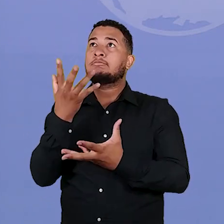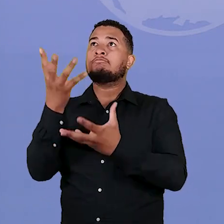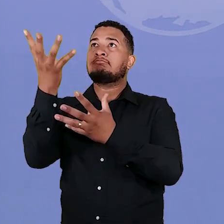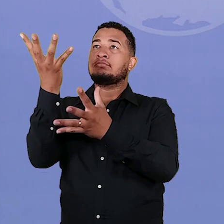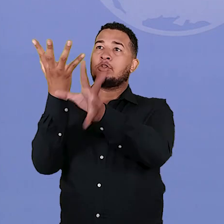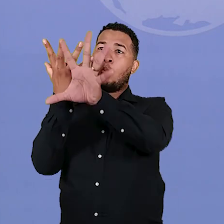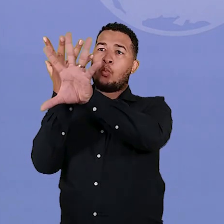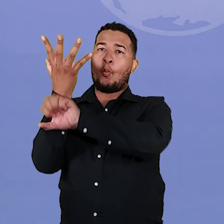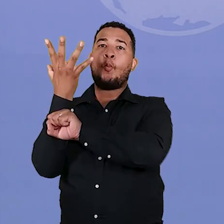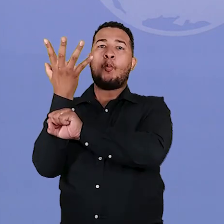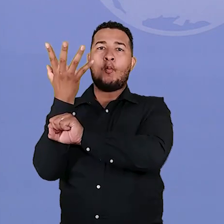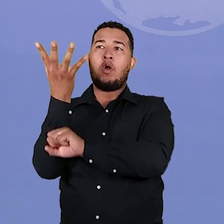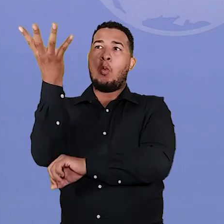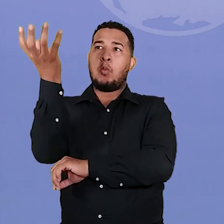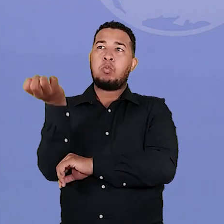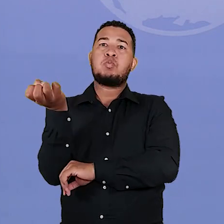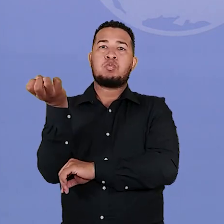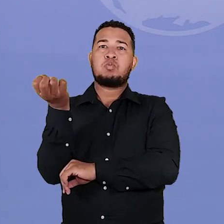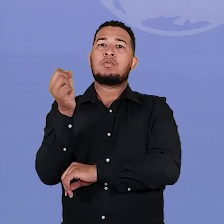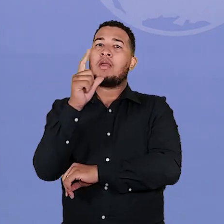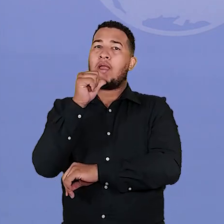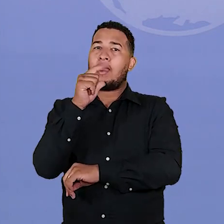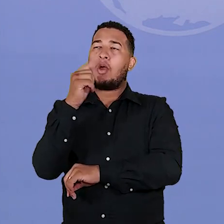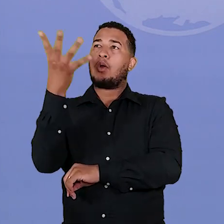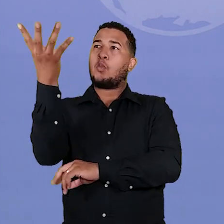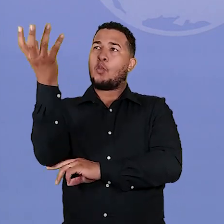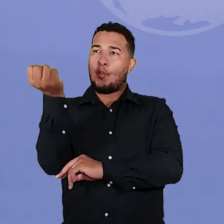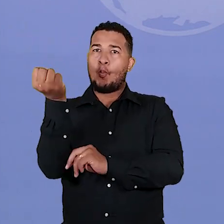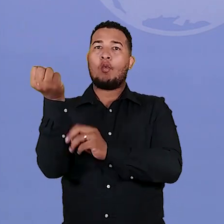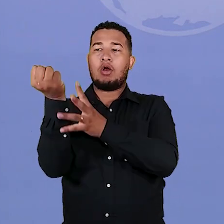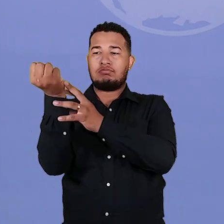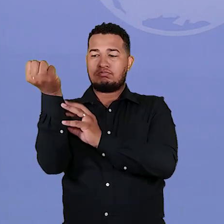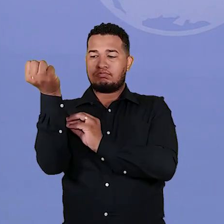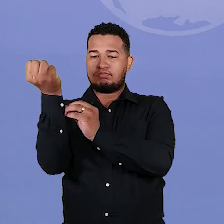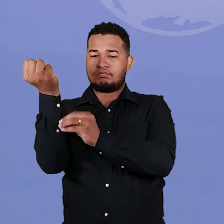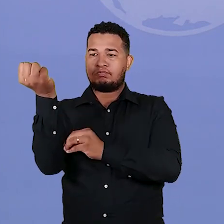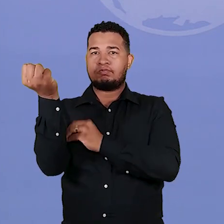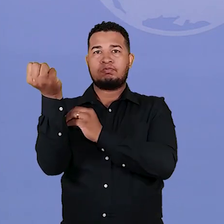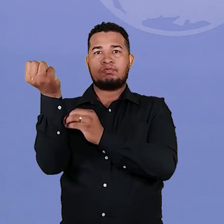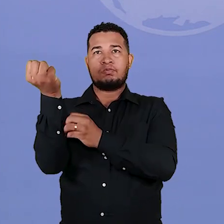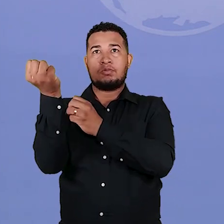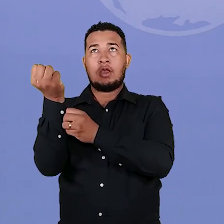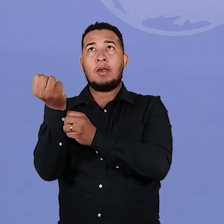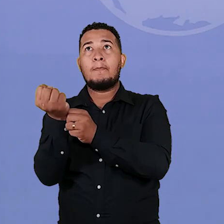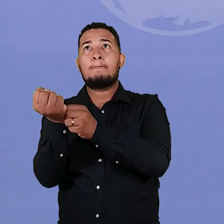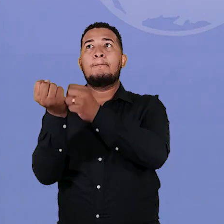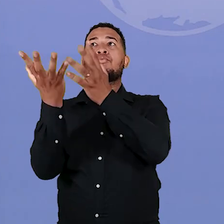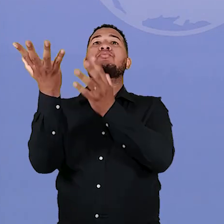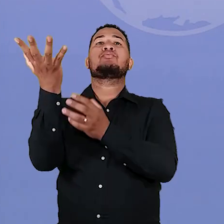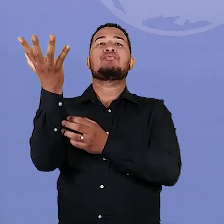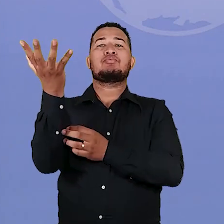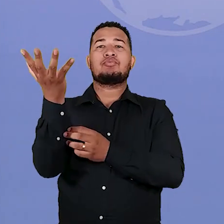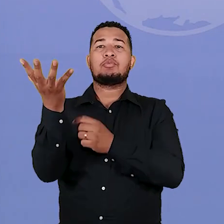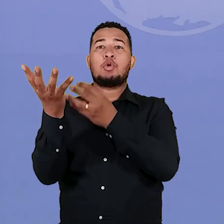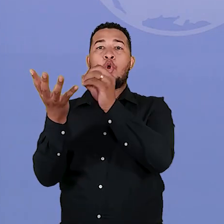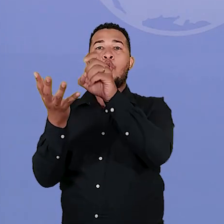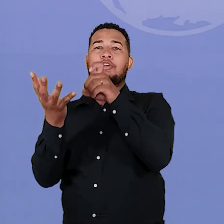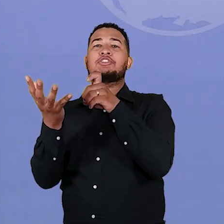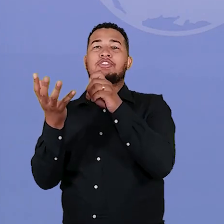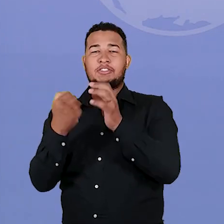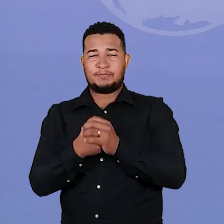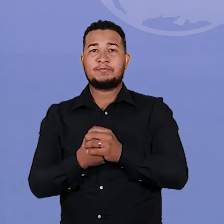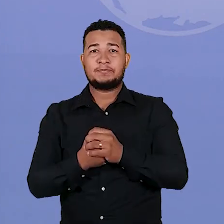solar, né? E convertem ali em alimento para a planta, junto com CO2, alimento para a planta e a